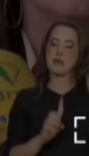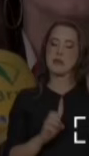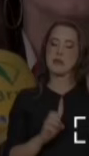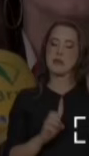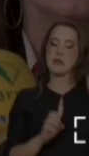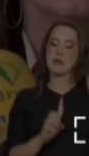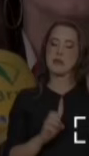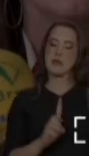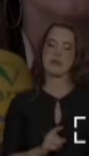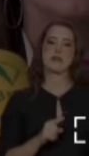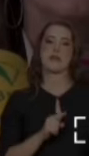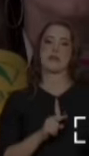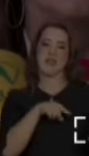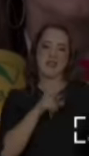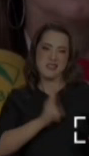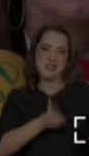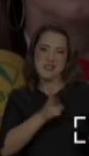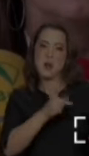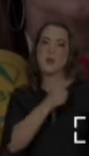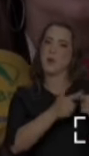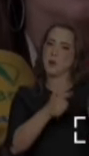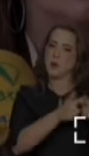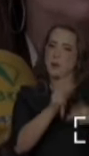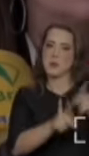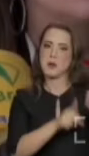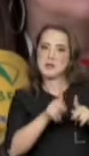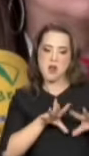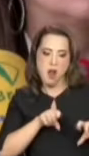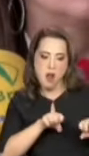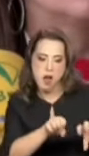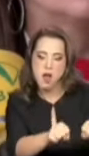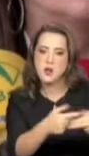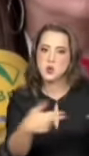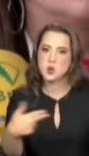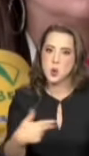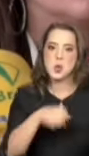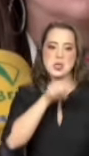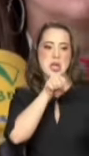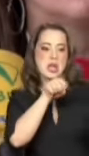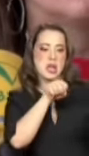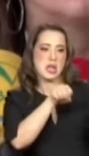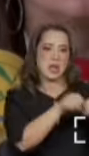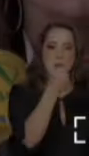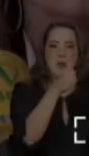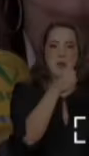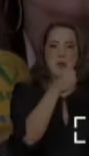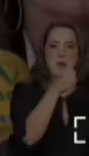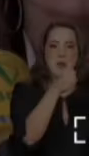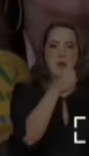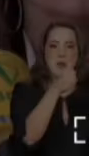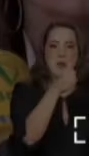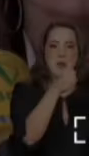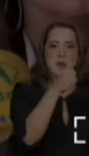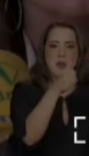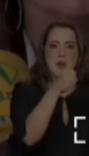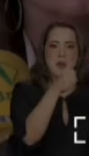ali na frente e tal. Como invasão de propriedade, destruição de patrimônio.